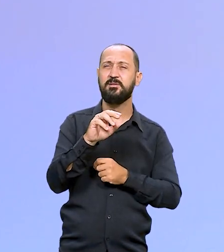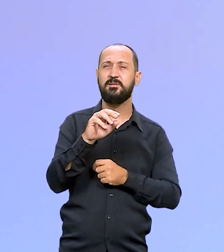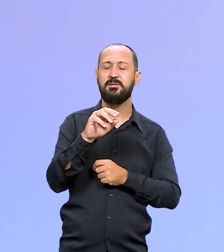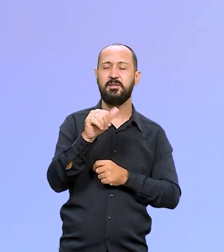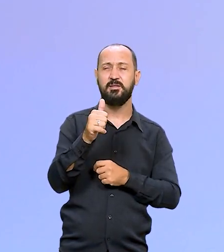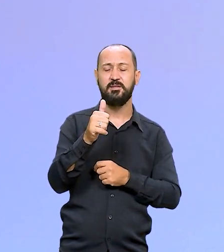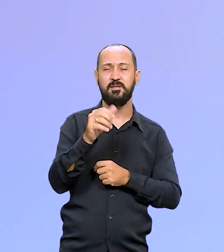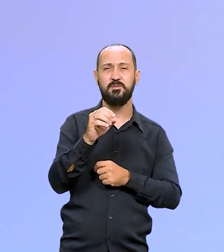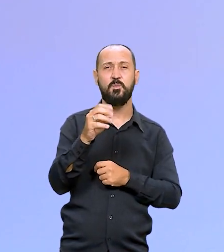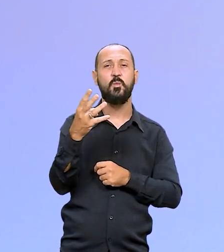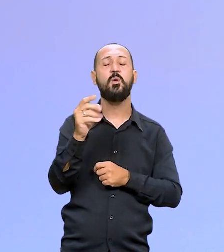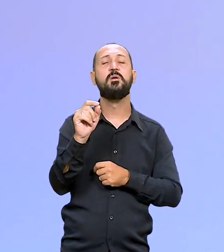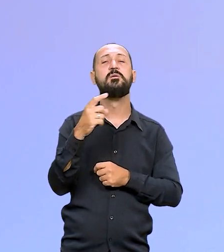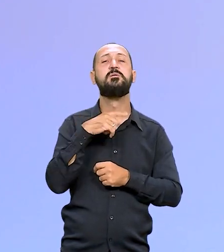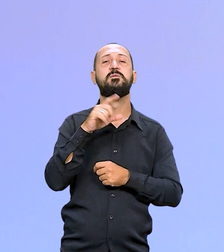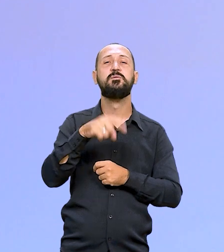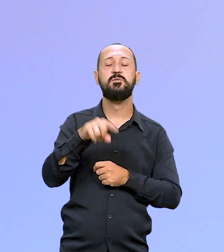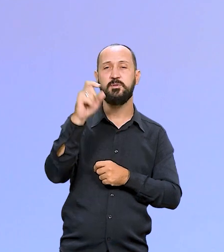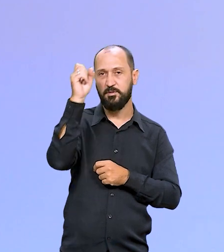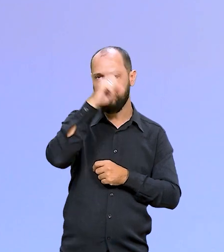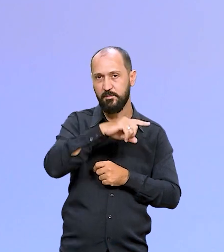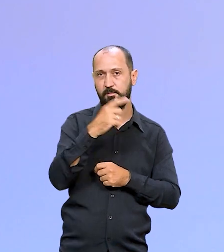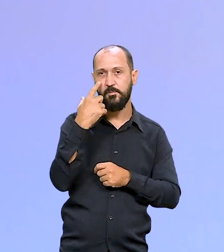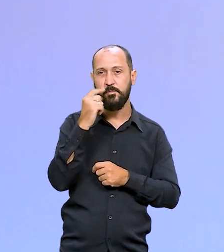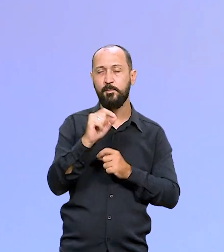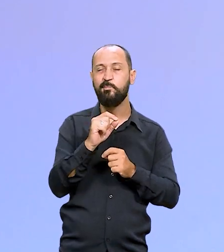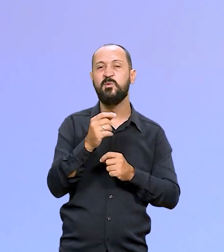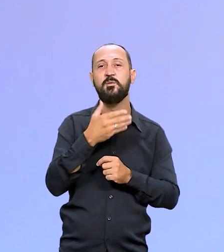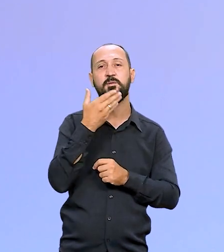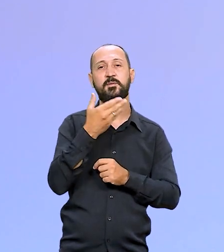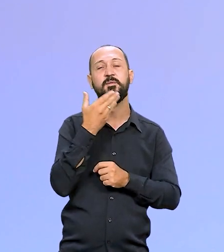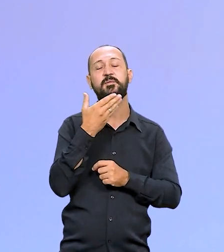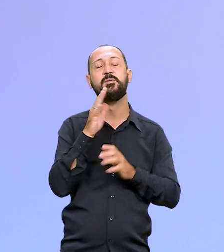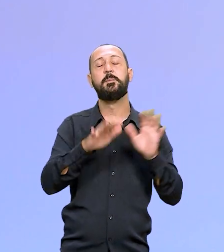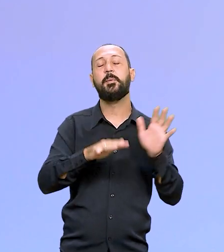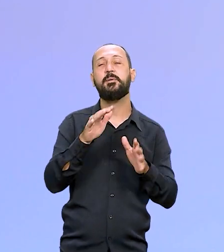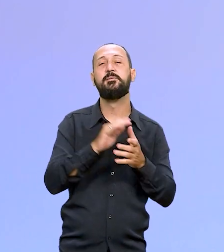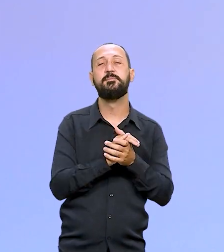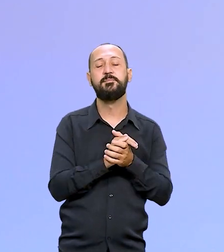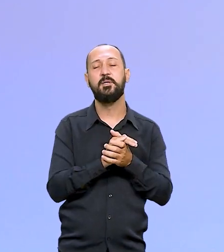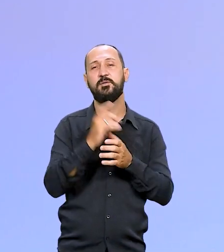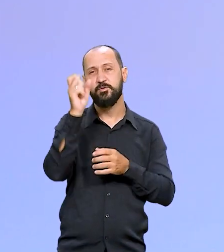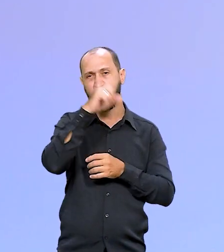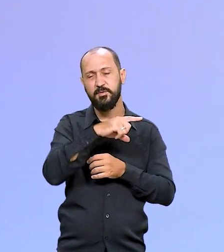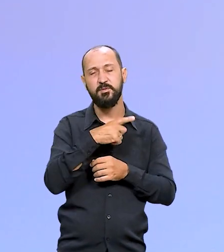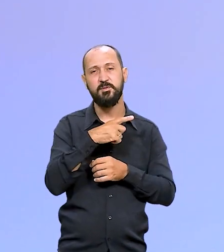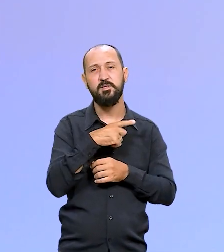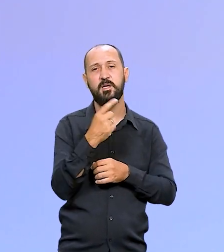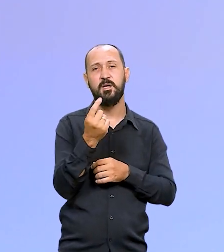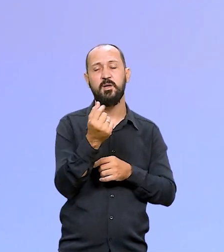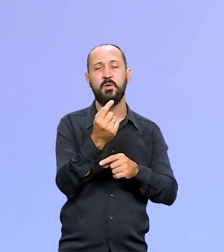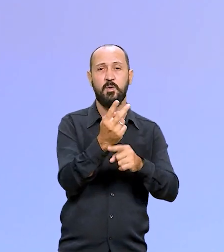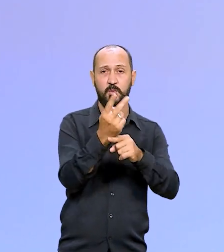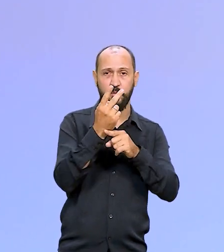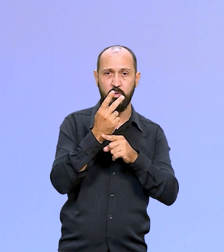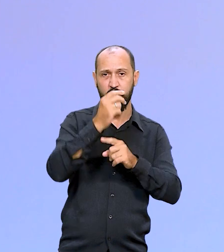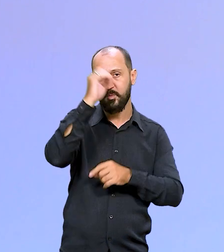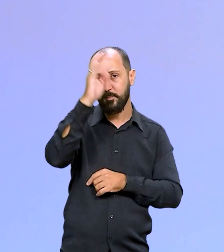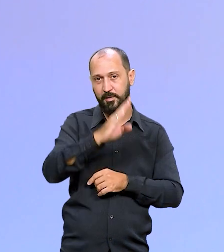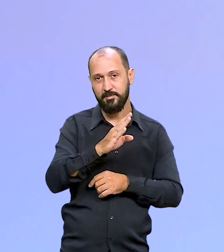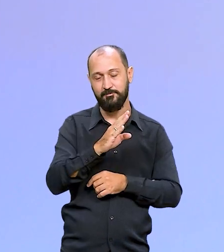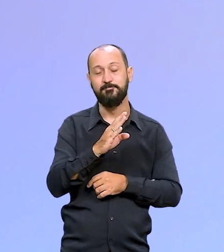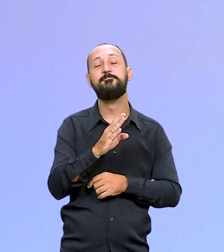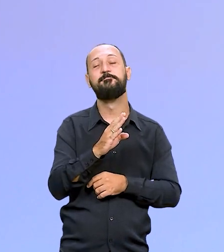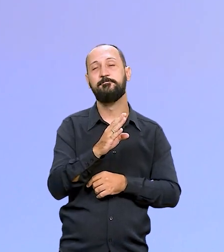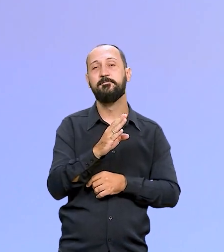104ª posição na questão de de dificuldade e ou da facilidade em si né digamos assim era difícil de acessar um crédito